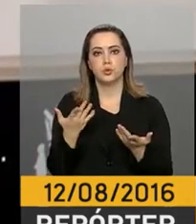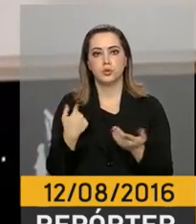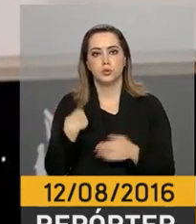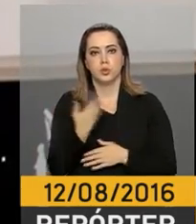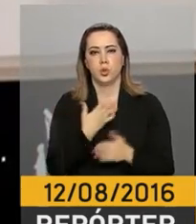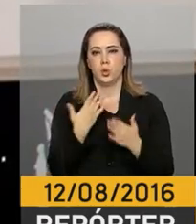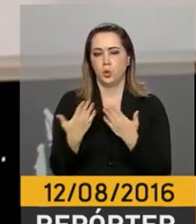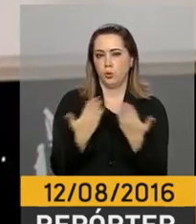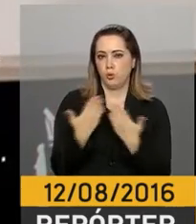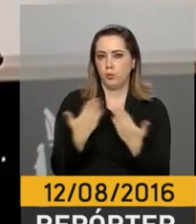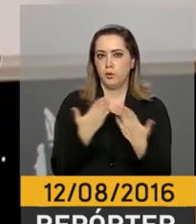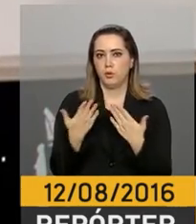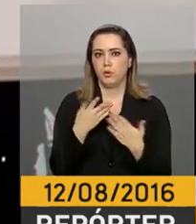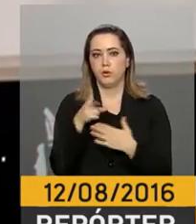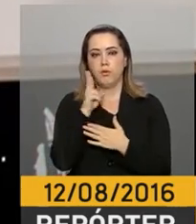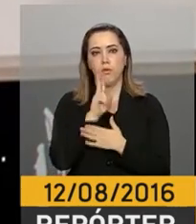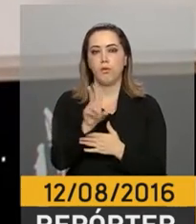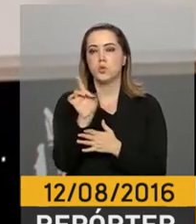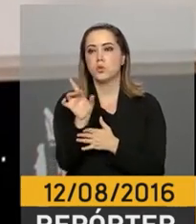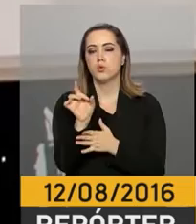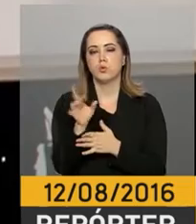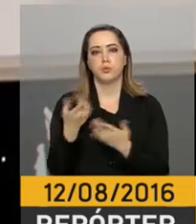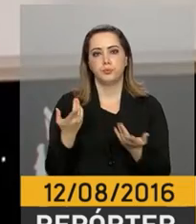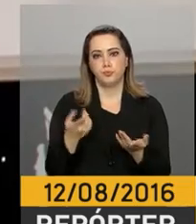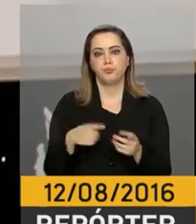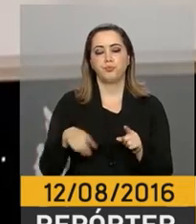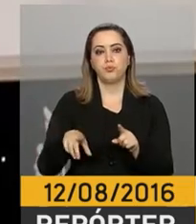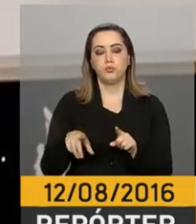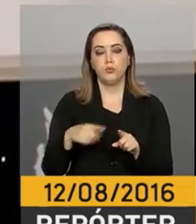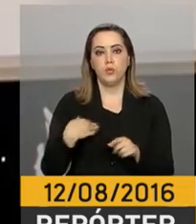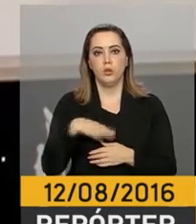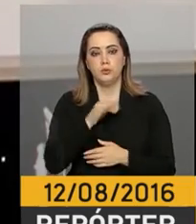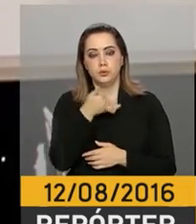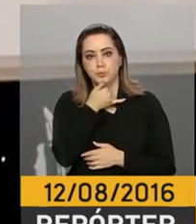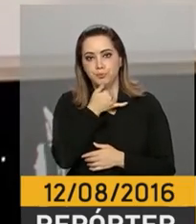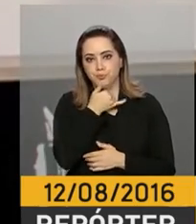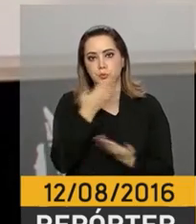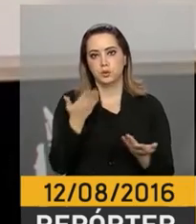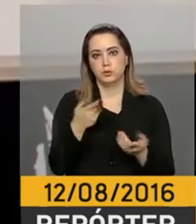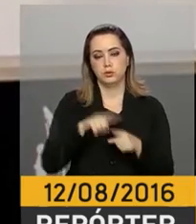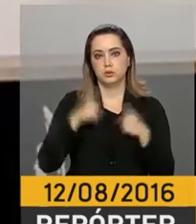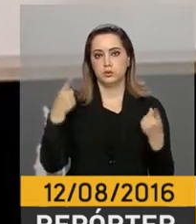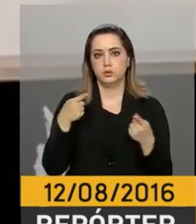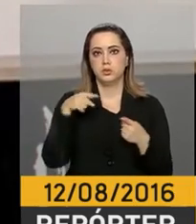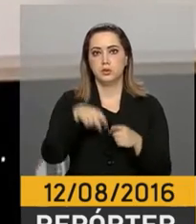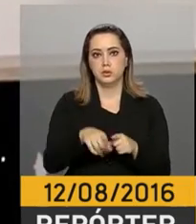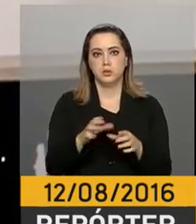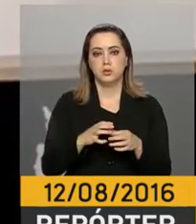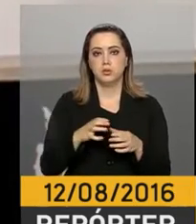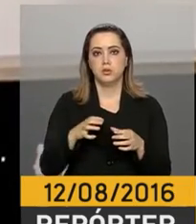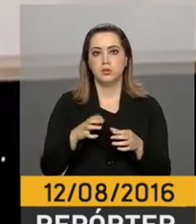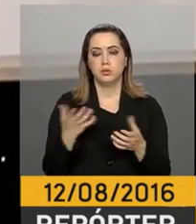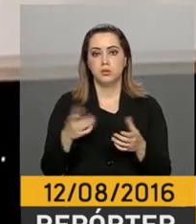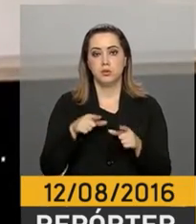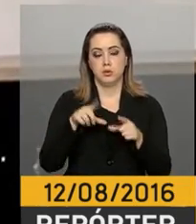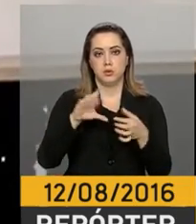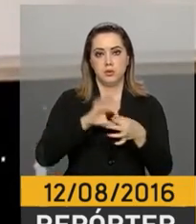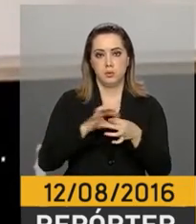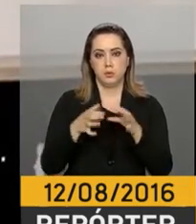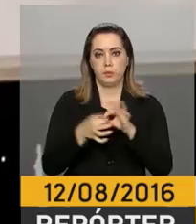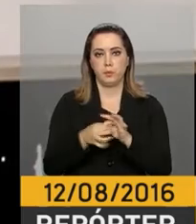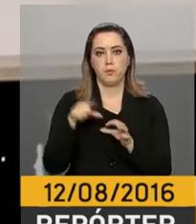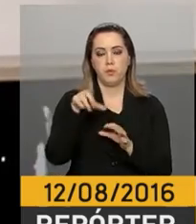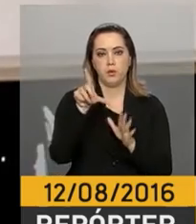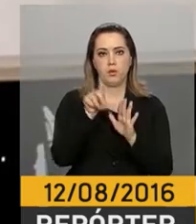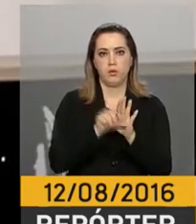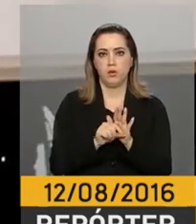árvore. Foi um episódio lamentável, indesejável. Tão lamentável que perdemos uma vida, mas ele é muito maior que as Olimpíadas, ele é muito menor que a Olimpíada